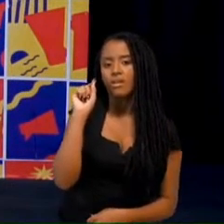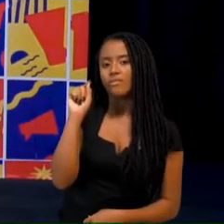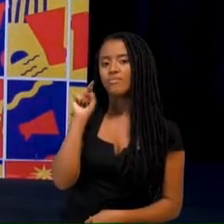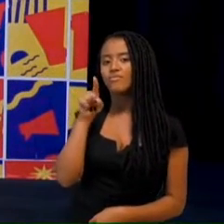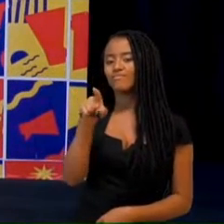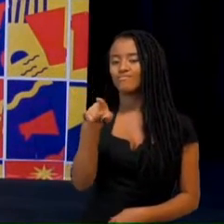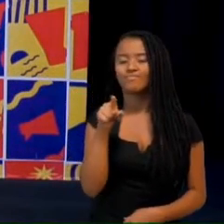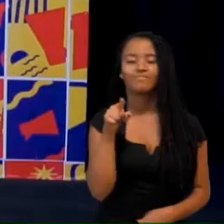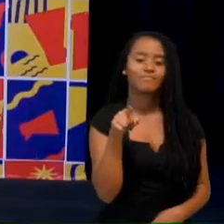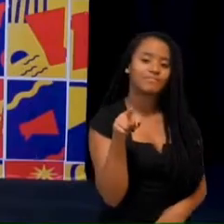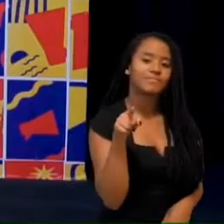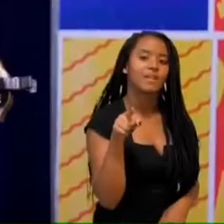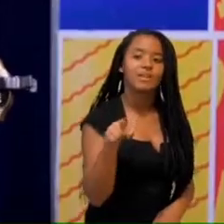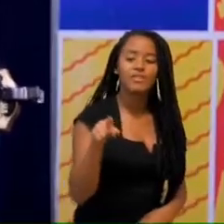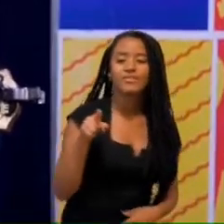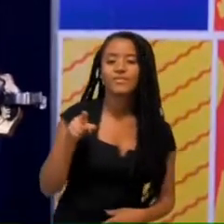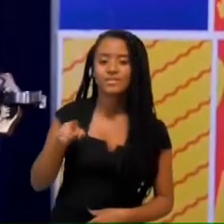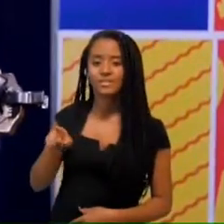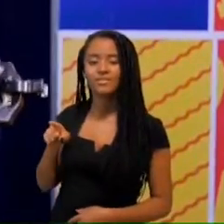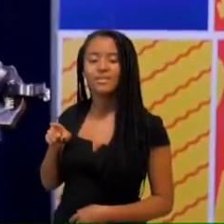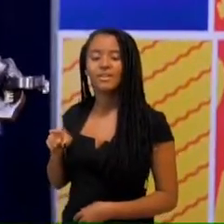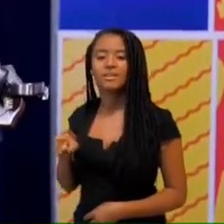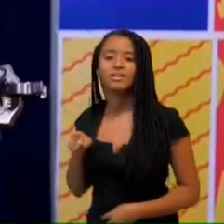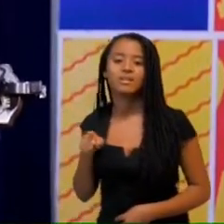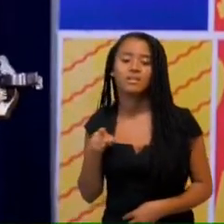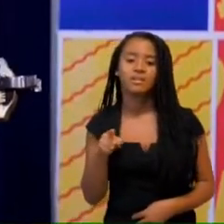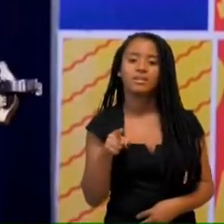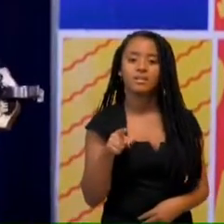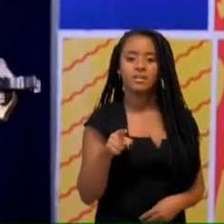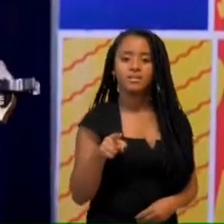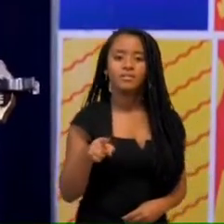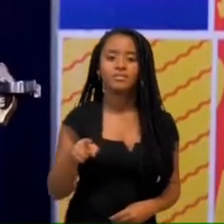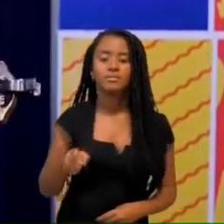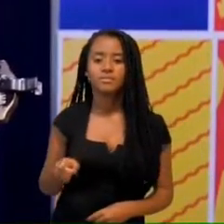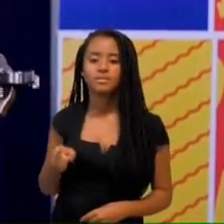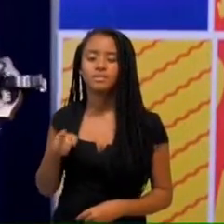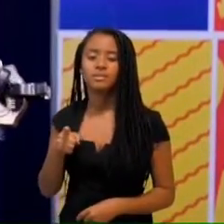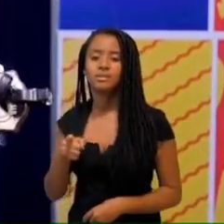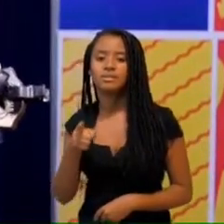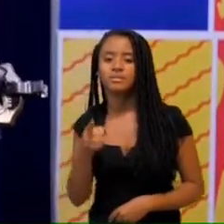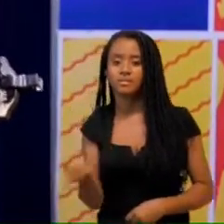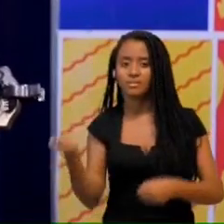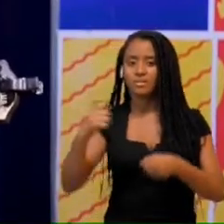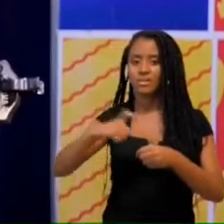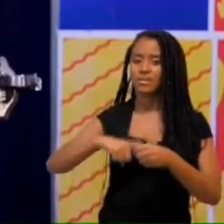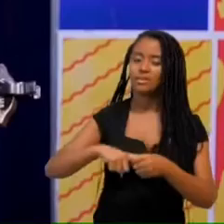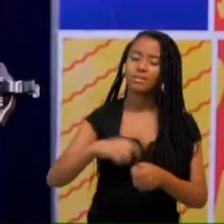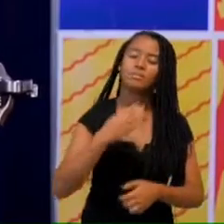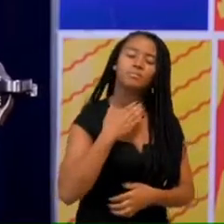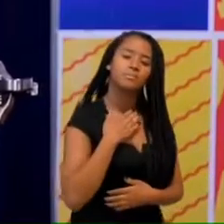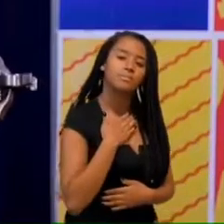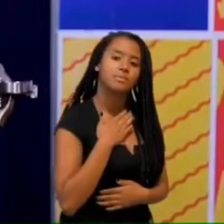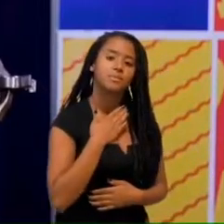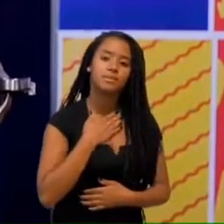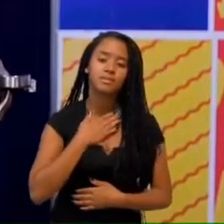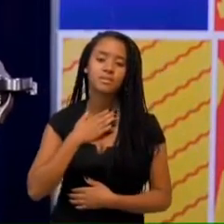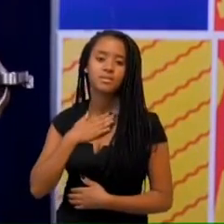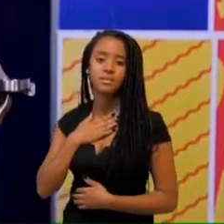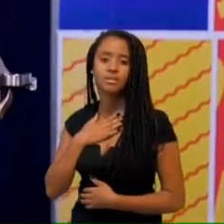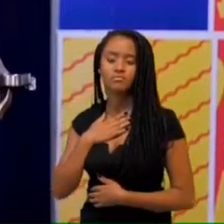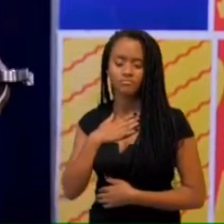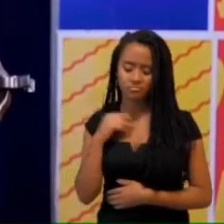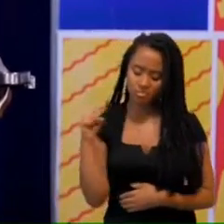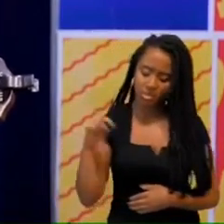cair você vai você vai você vai voltar